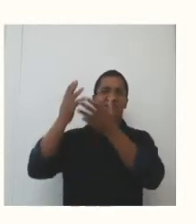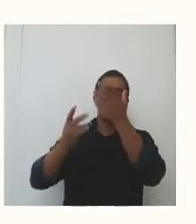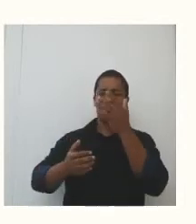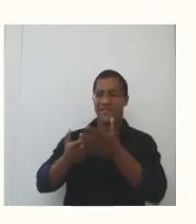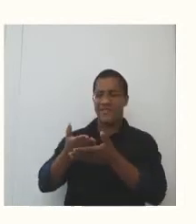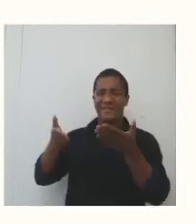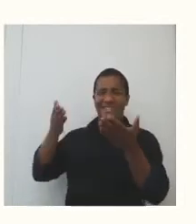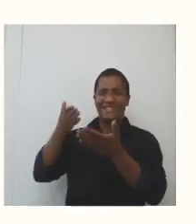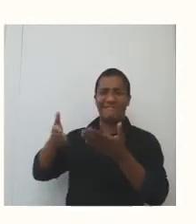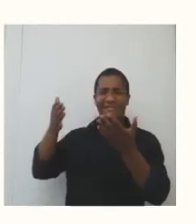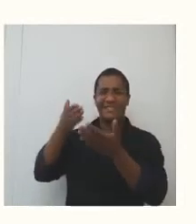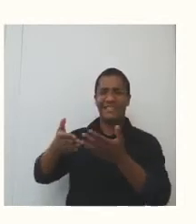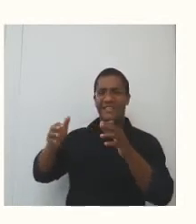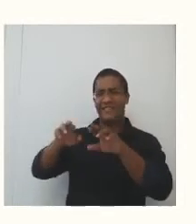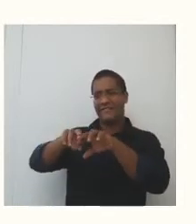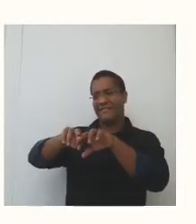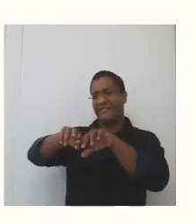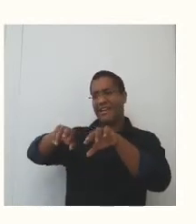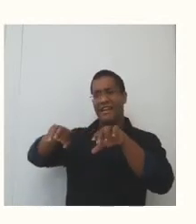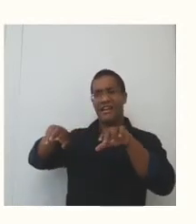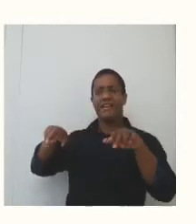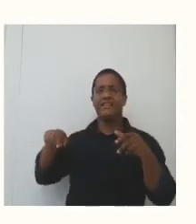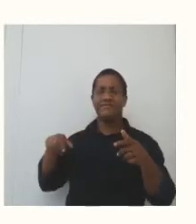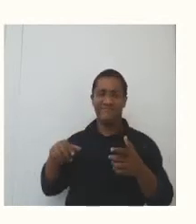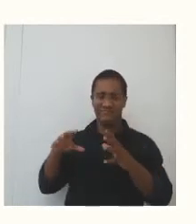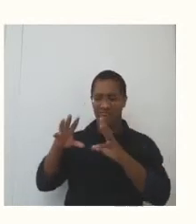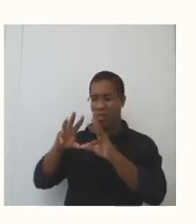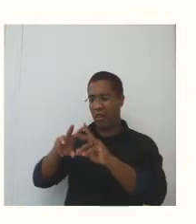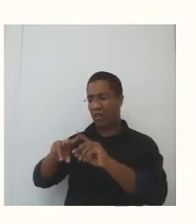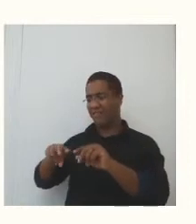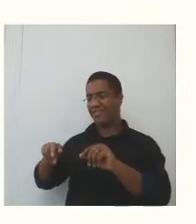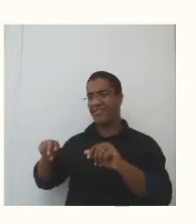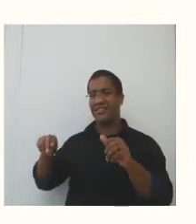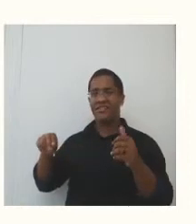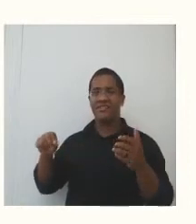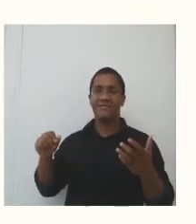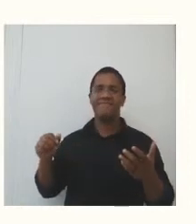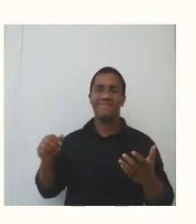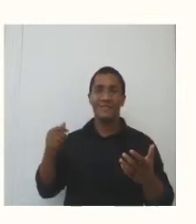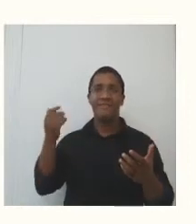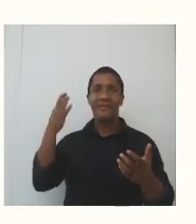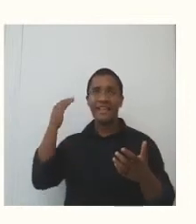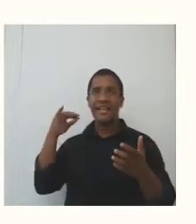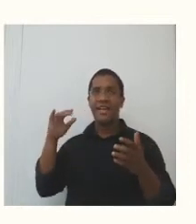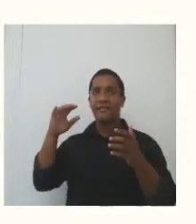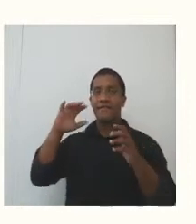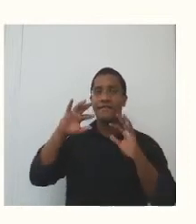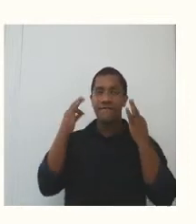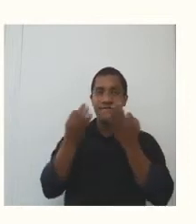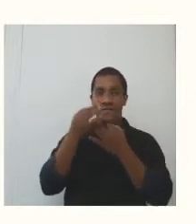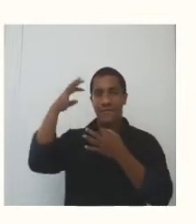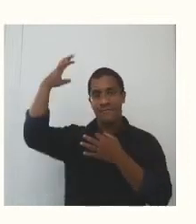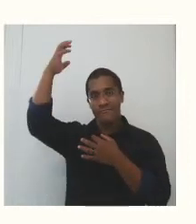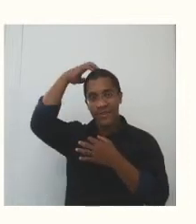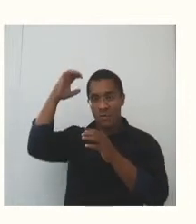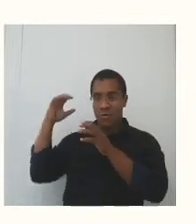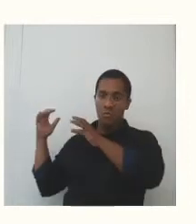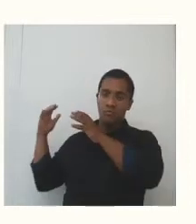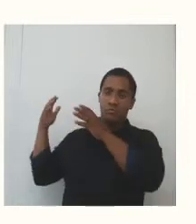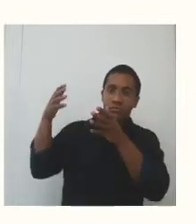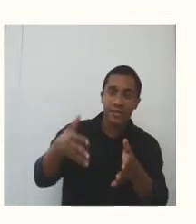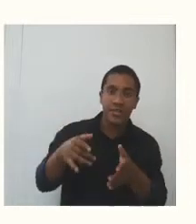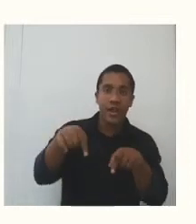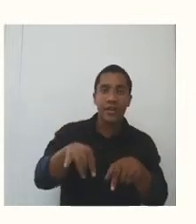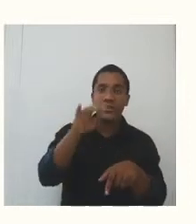na verdade, aí muitas obras que vieram, na verdade, com a chegada da família real brasileira. Tivemos aí também o Museu